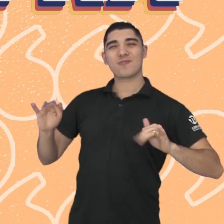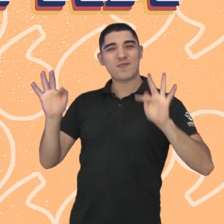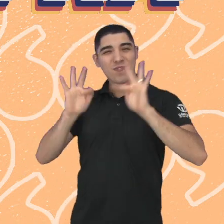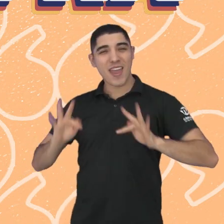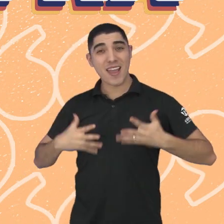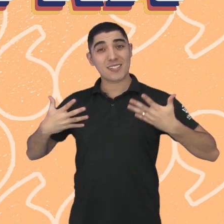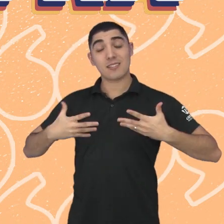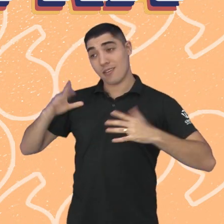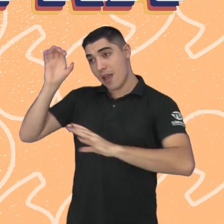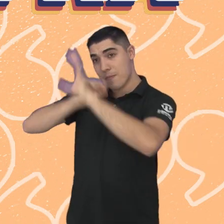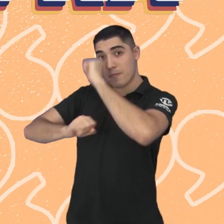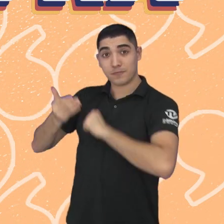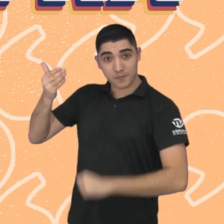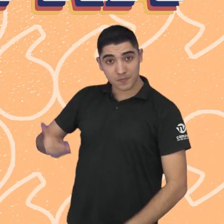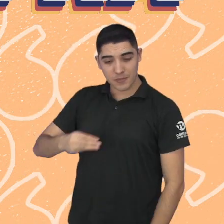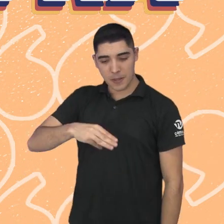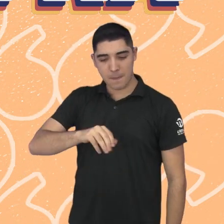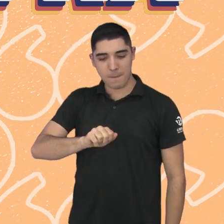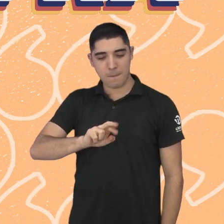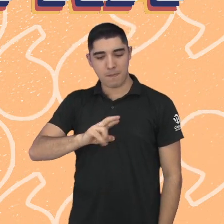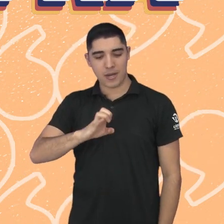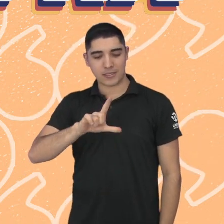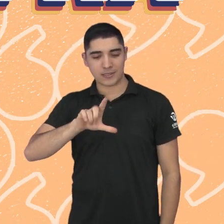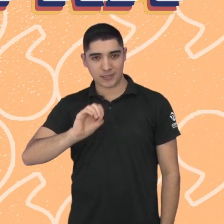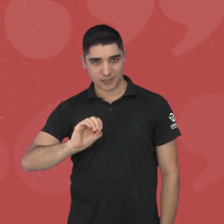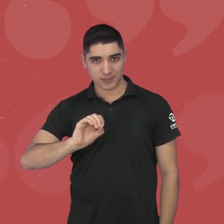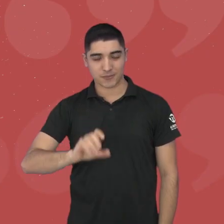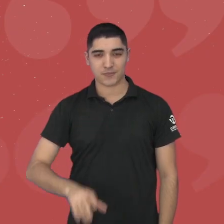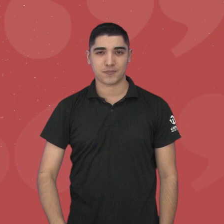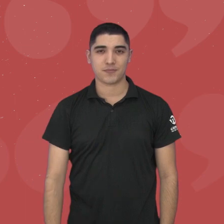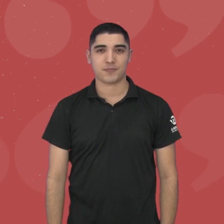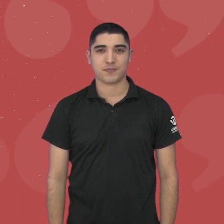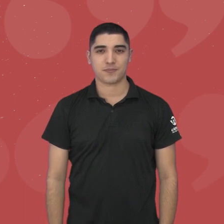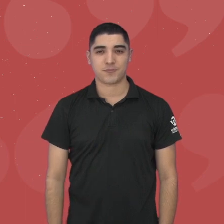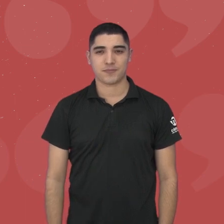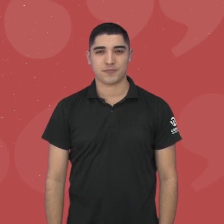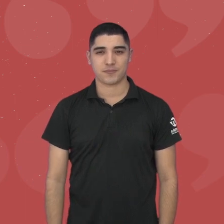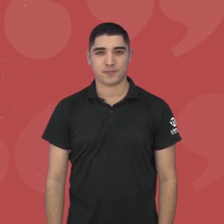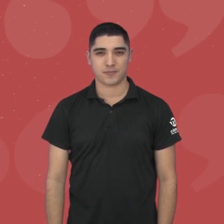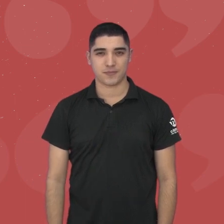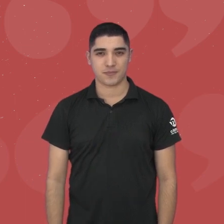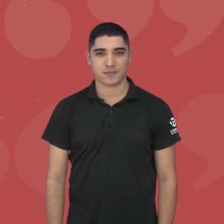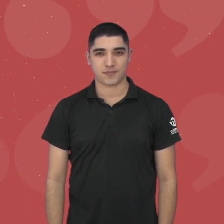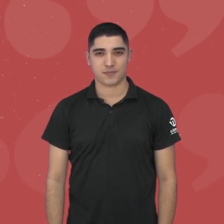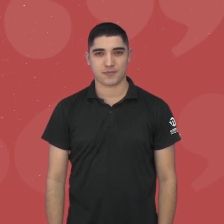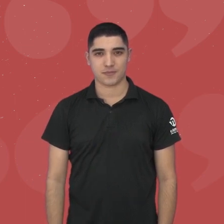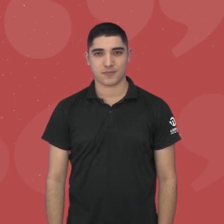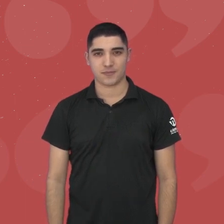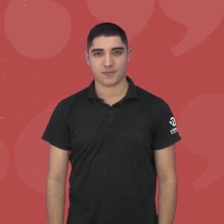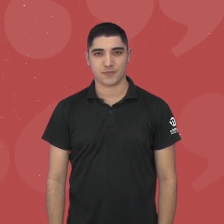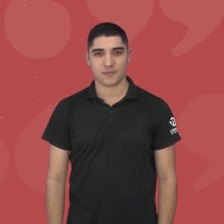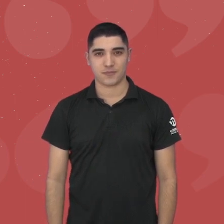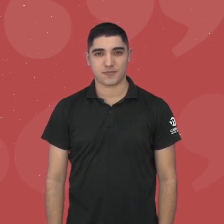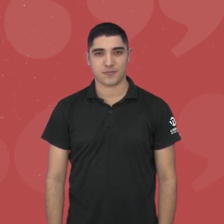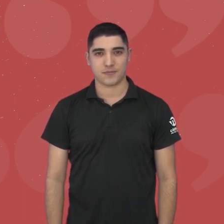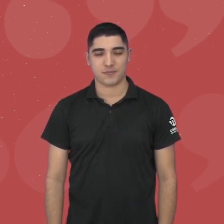e aprender. Com a palavra, Marcelo Fernandes. O que é a educação